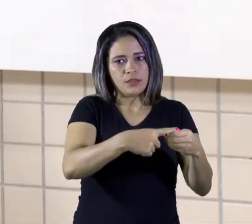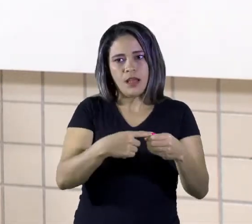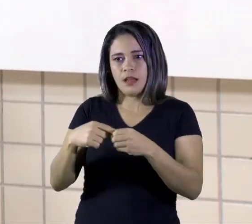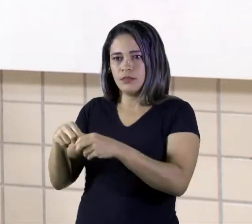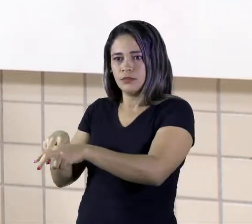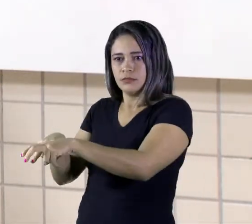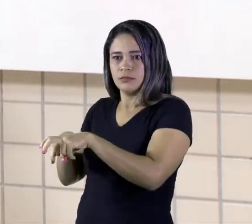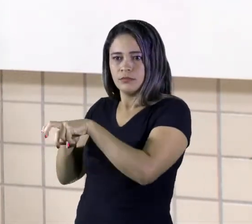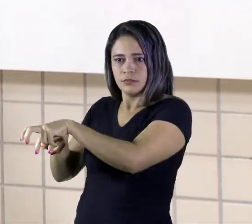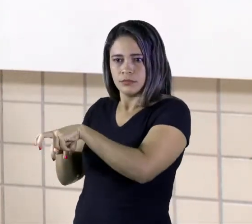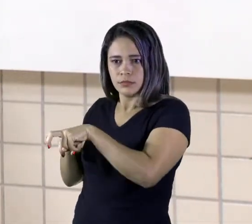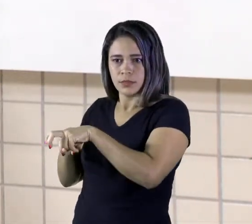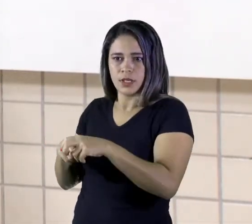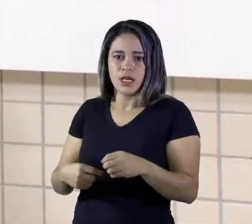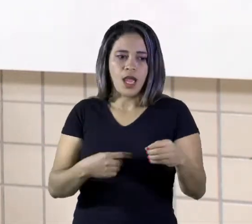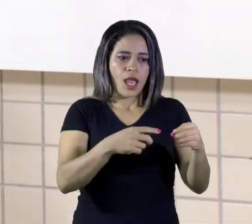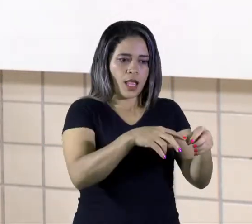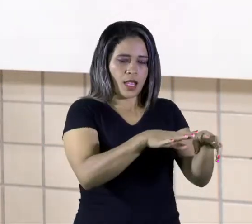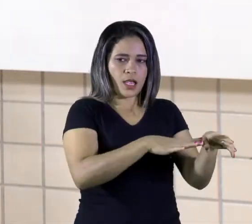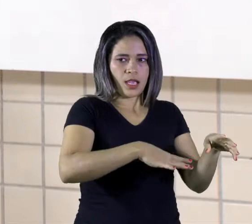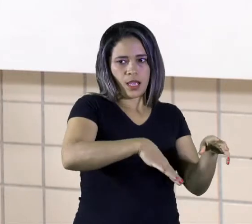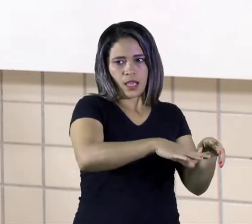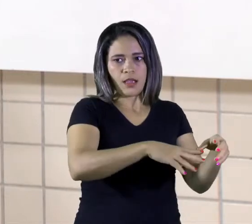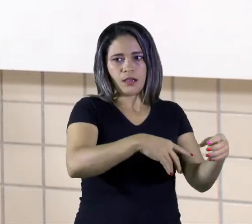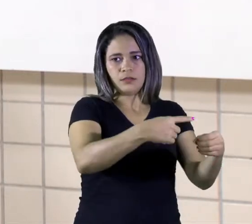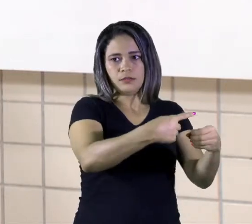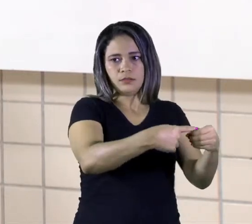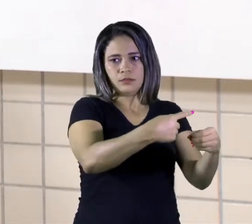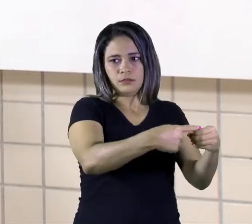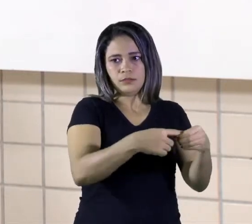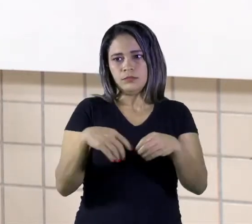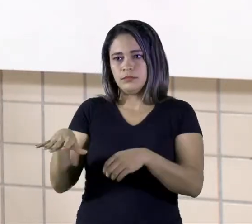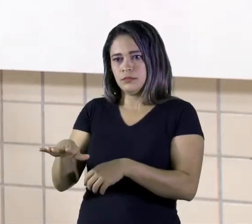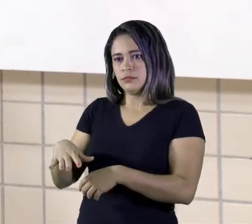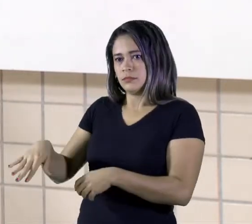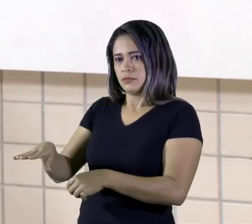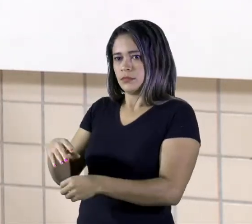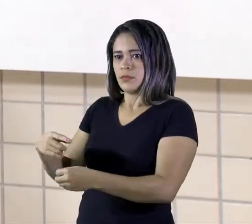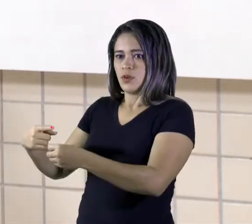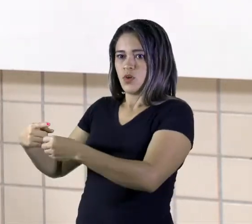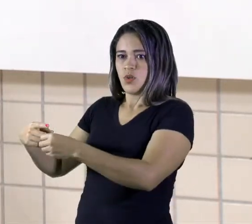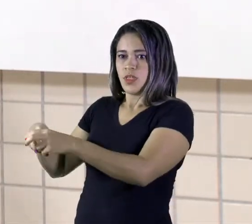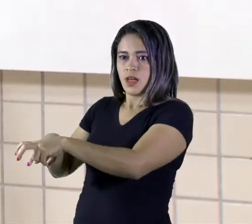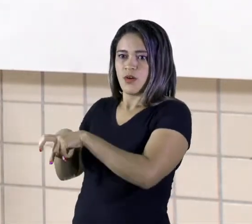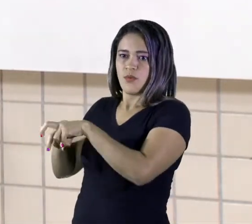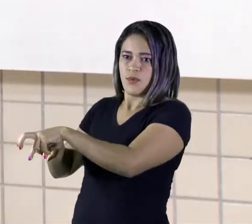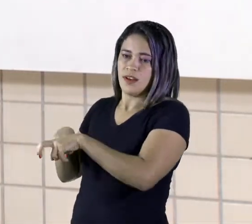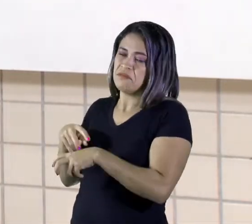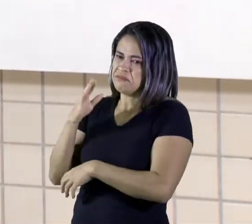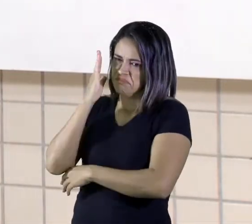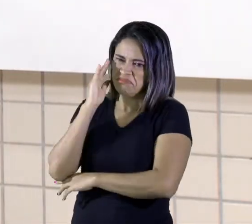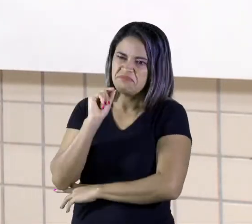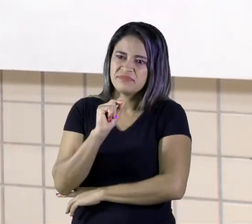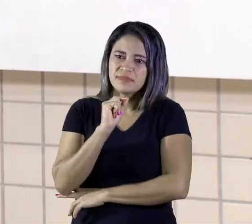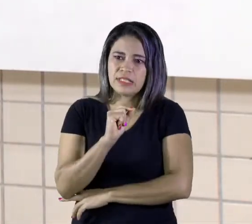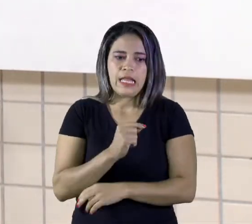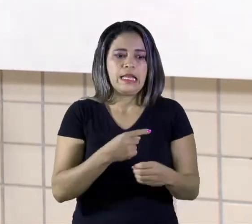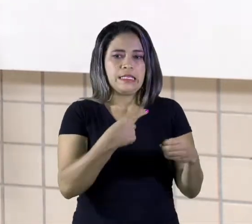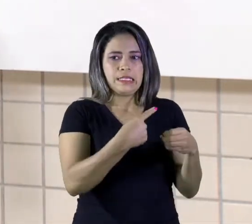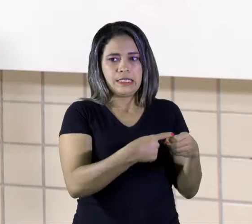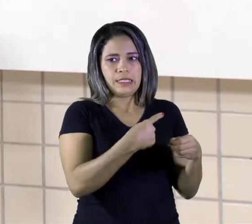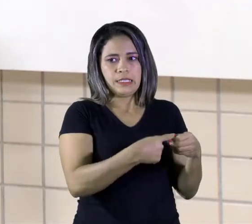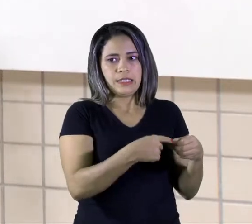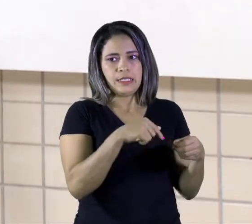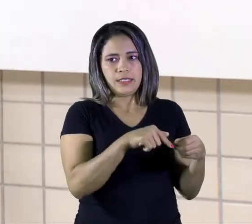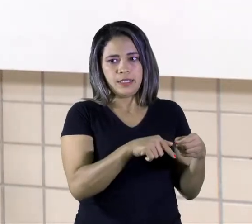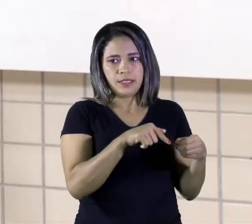campo, a zona urbana e a zona rural. Você sabe o que é isso? A cidade com o